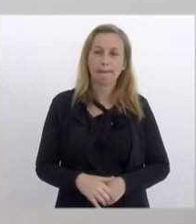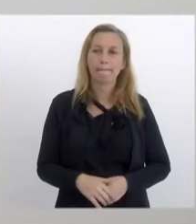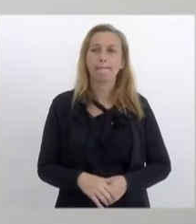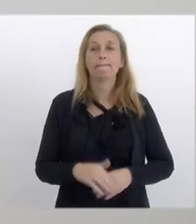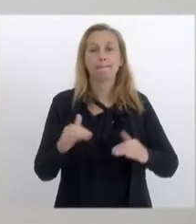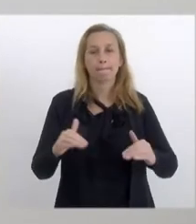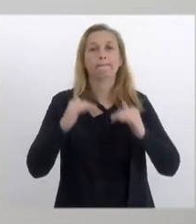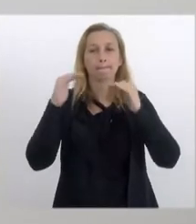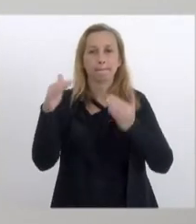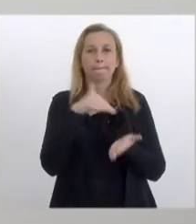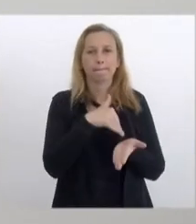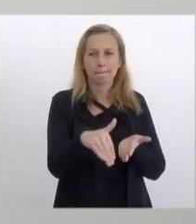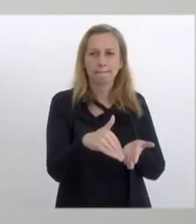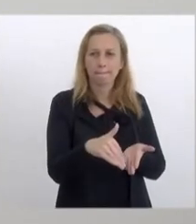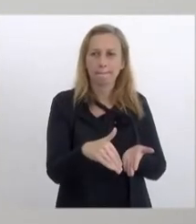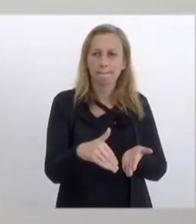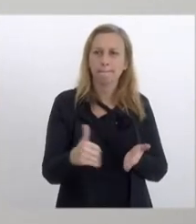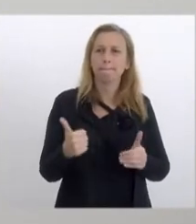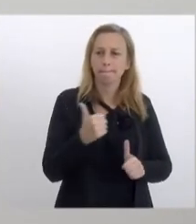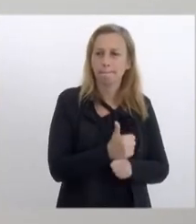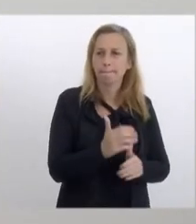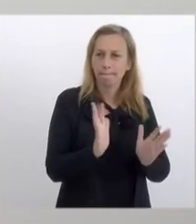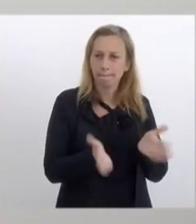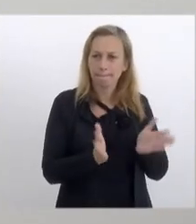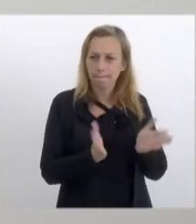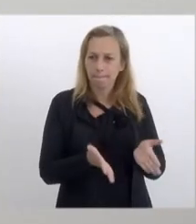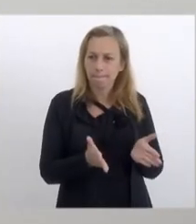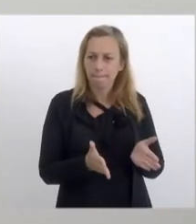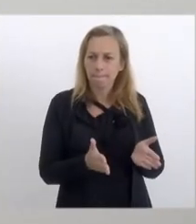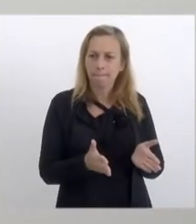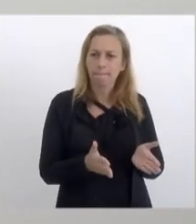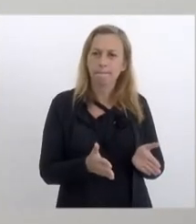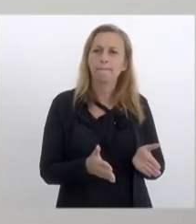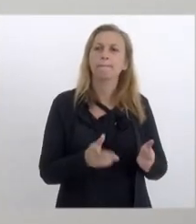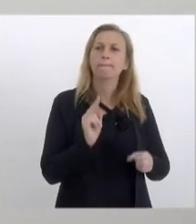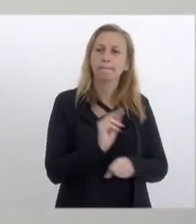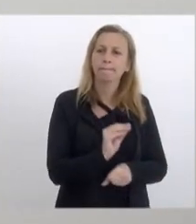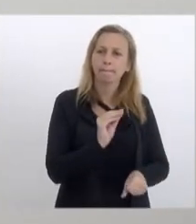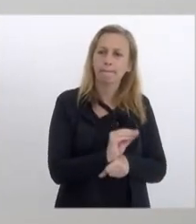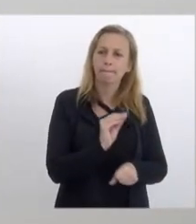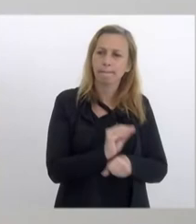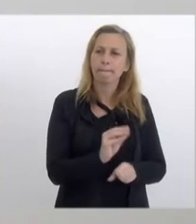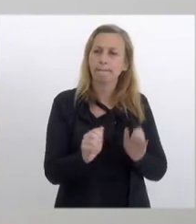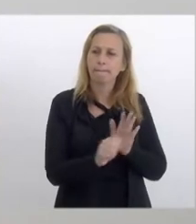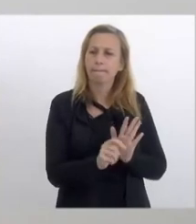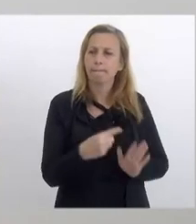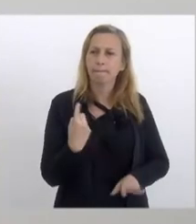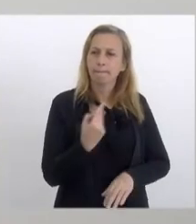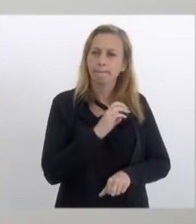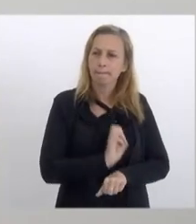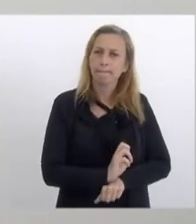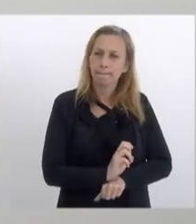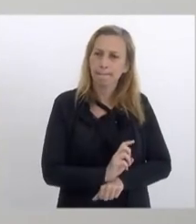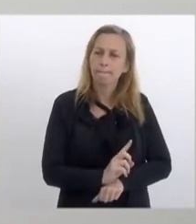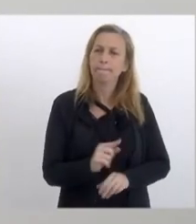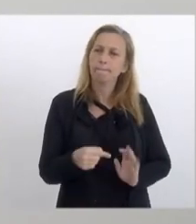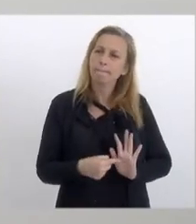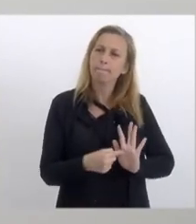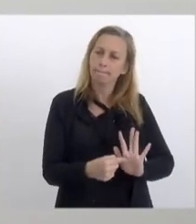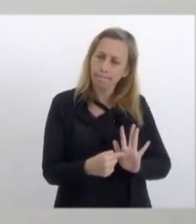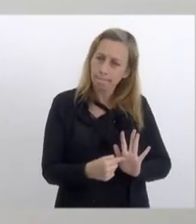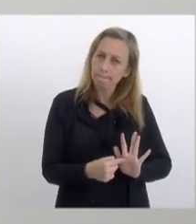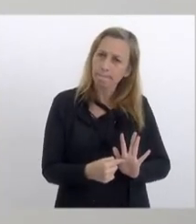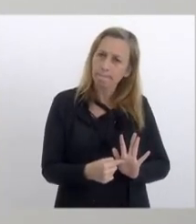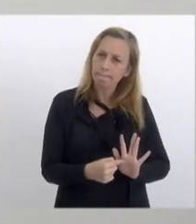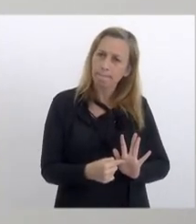o subsecretário que assumiu agora a pasta da Subsecretaria de Prevenção às Drogas no nosso estado, ele tem se mostrado